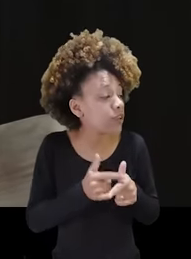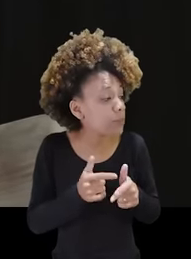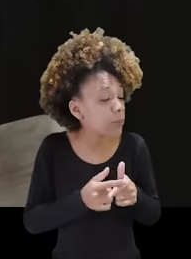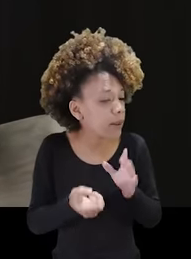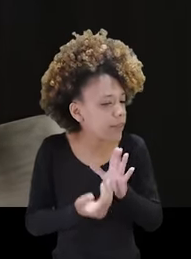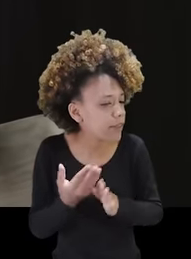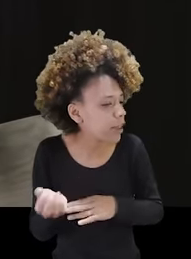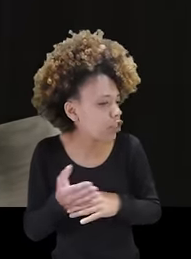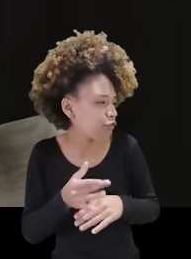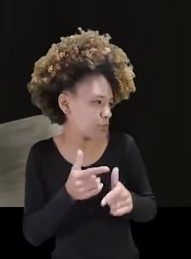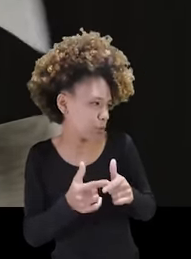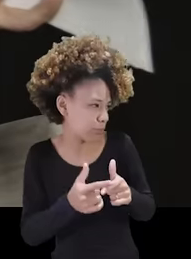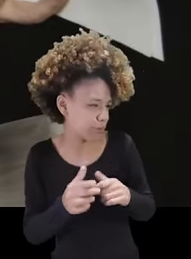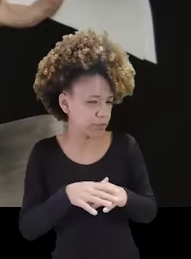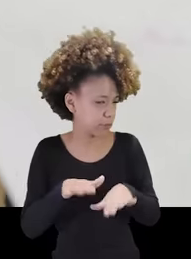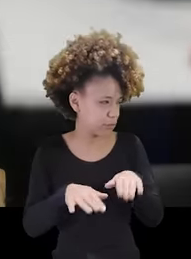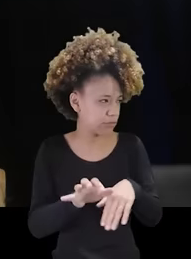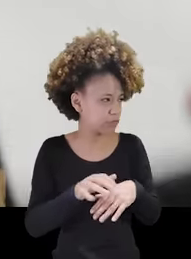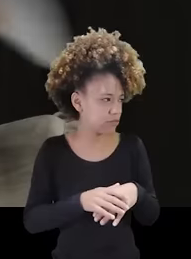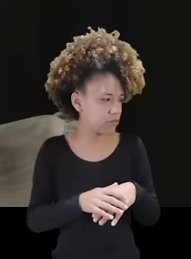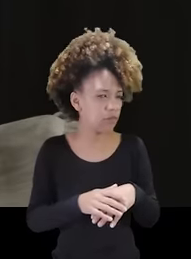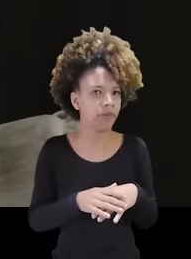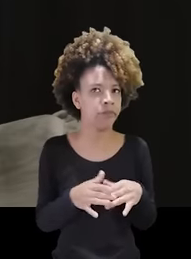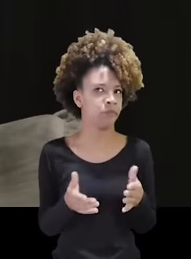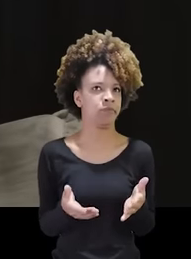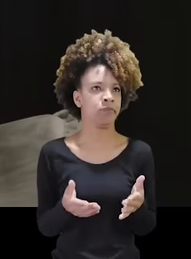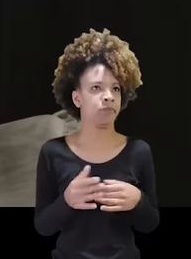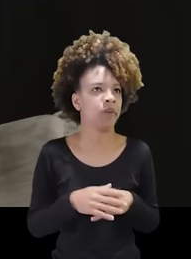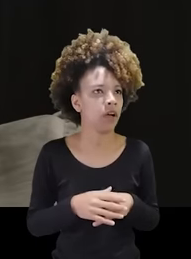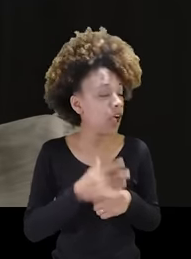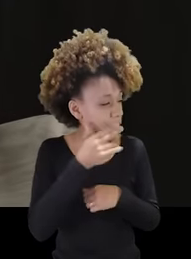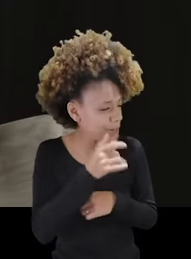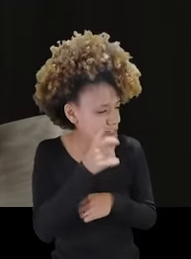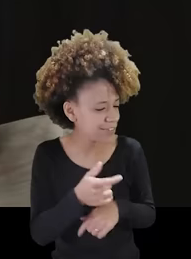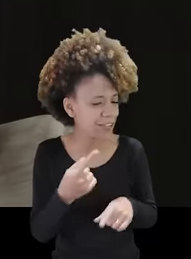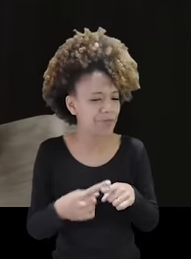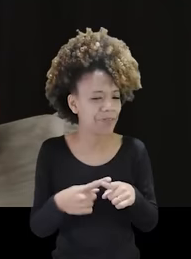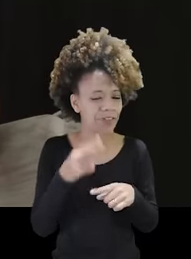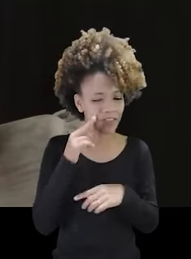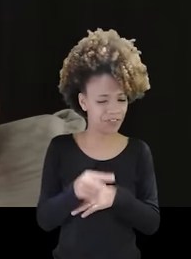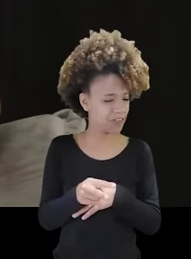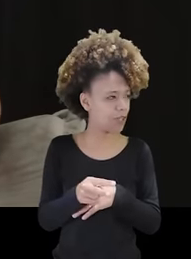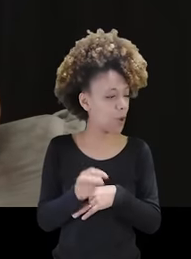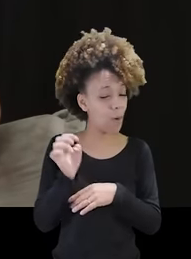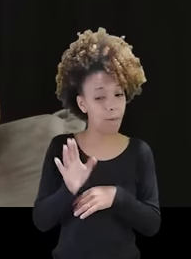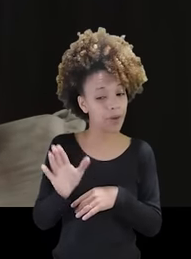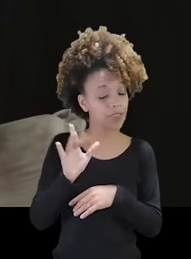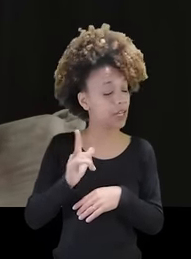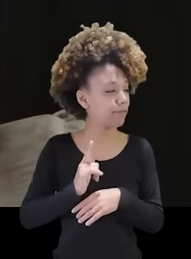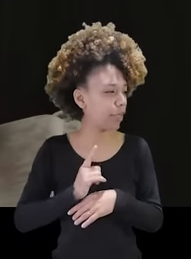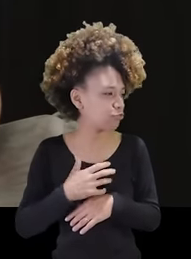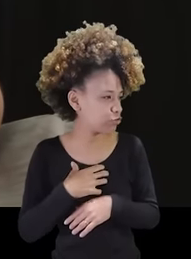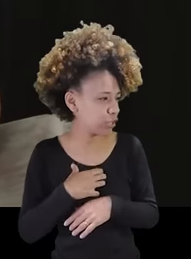problema e queria problemas novos é um pouco isso né até eu acho muito engraçado quando a gente vê assim o brasileiro